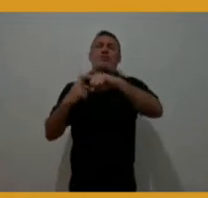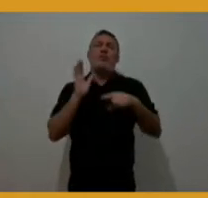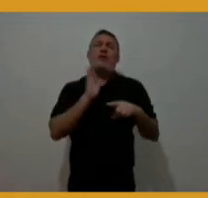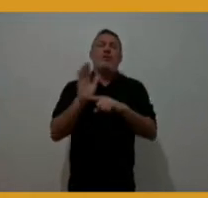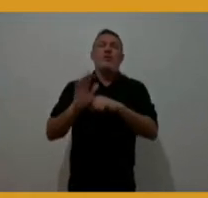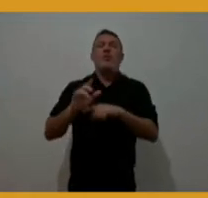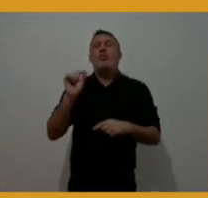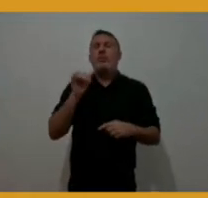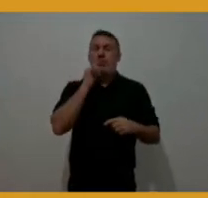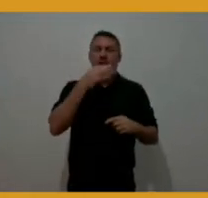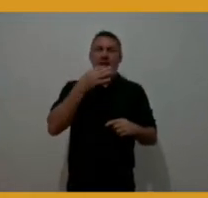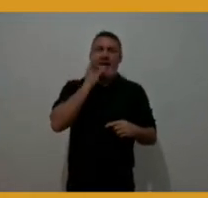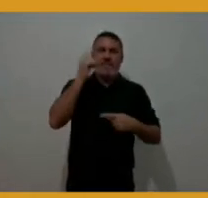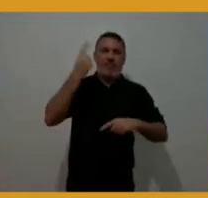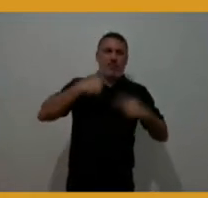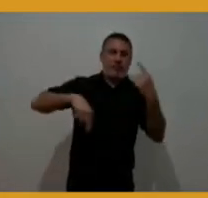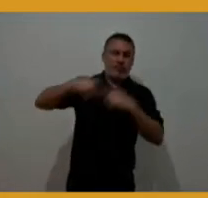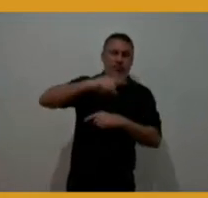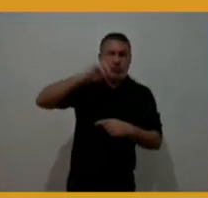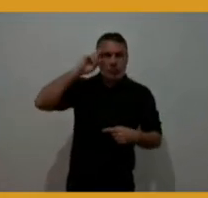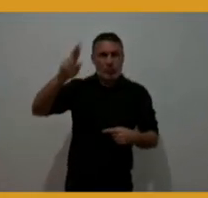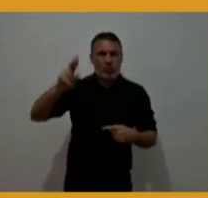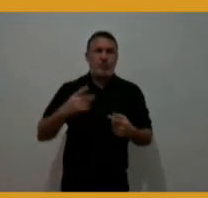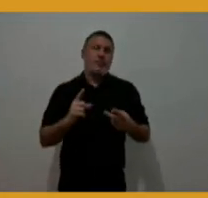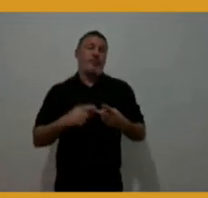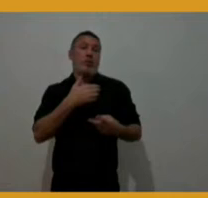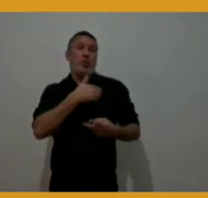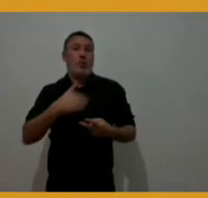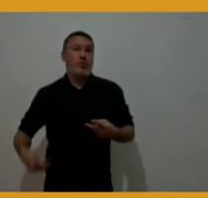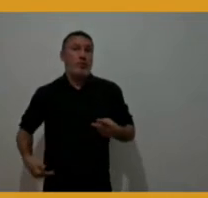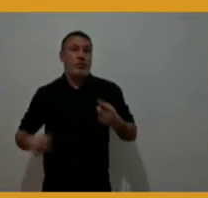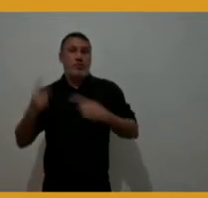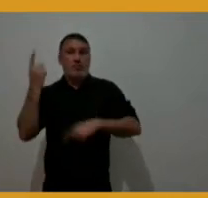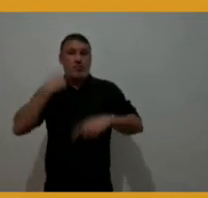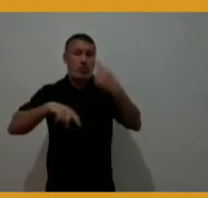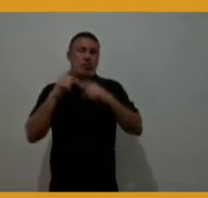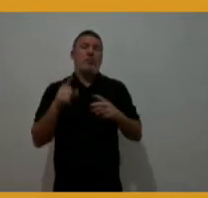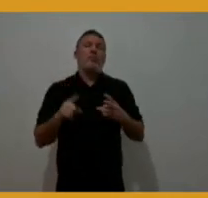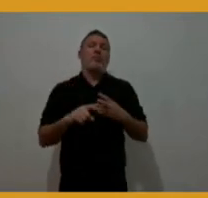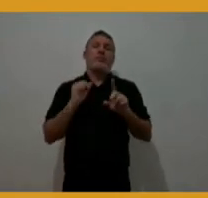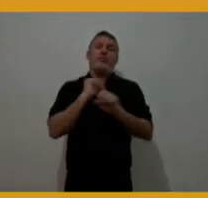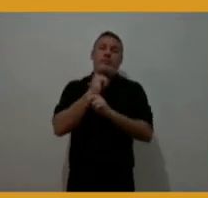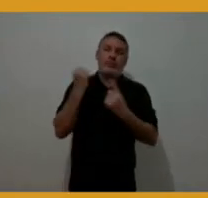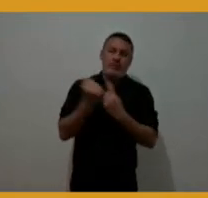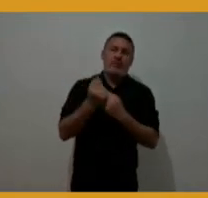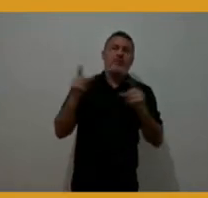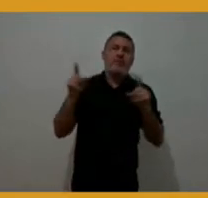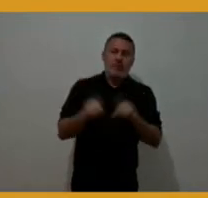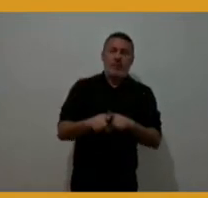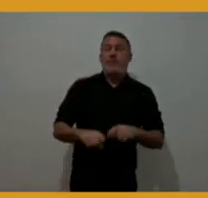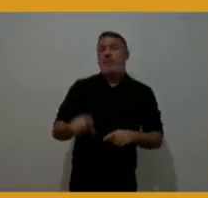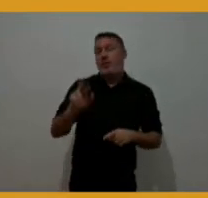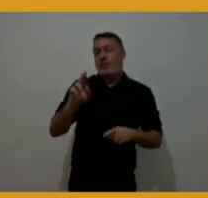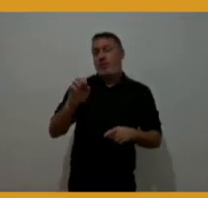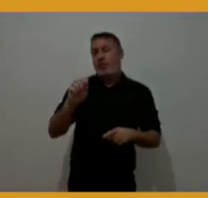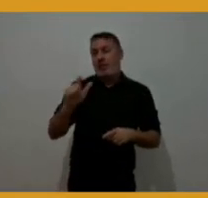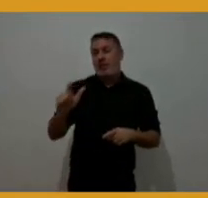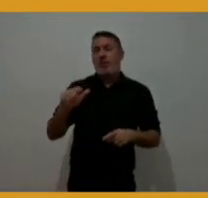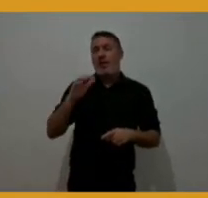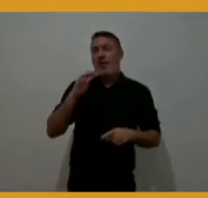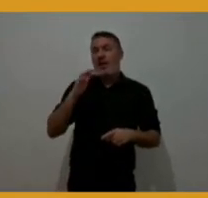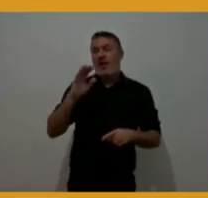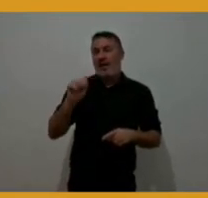cafeicultores, mas também o governo e a sociedade como um todo. A Real Café é ainda hoje uma das